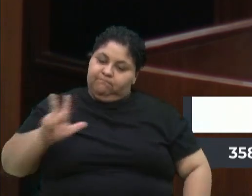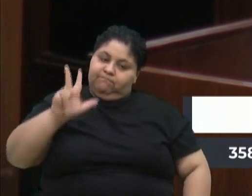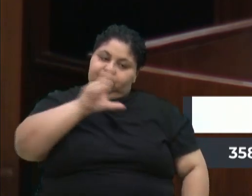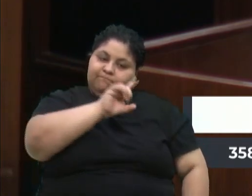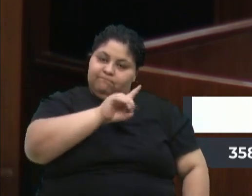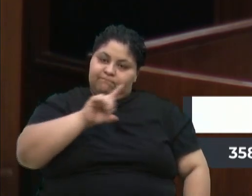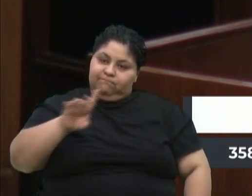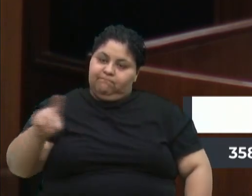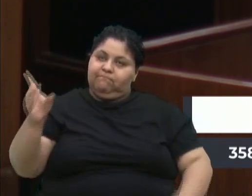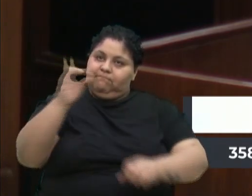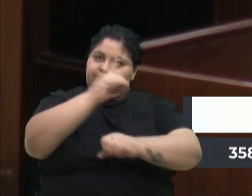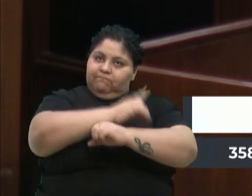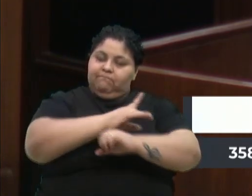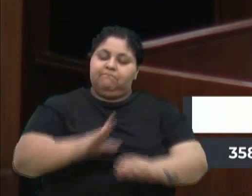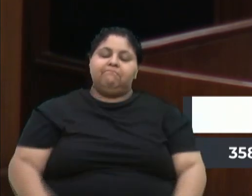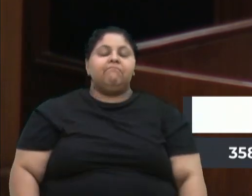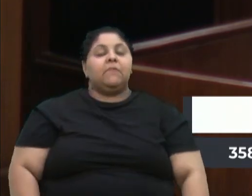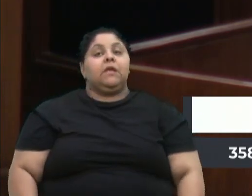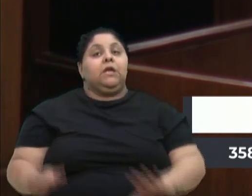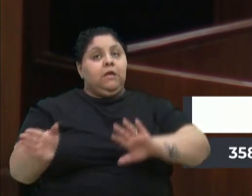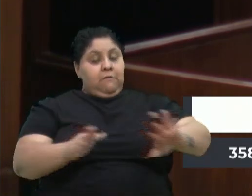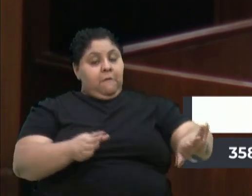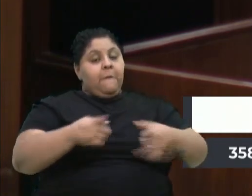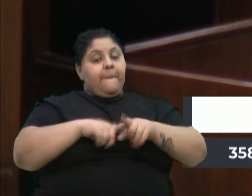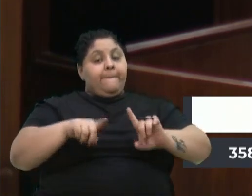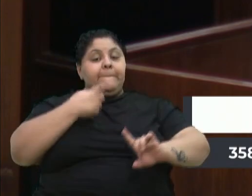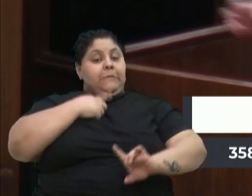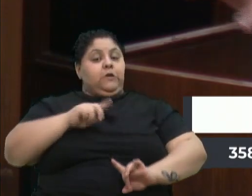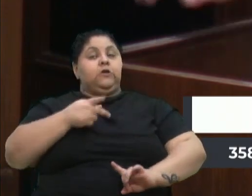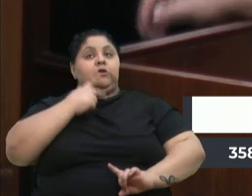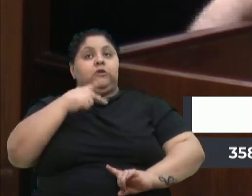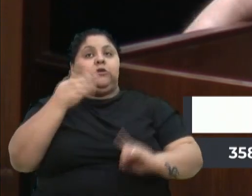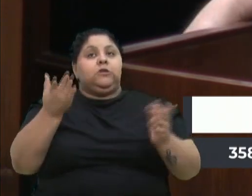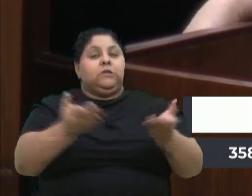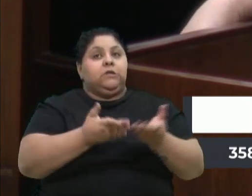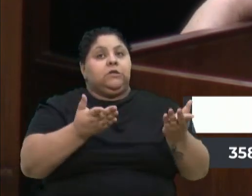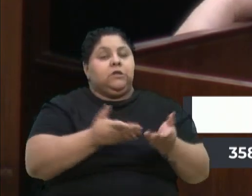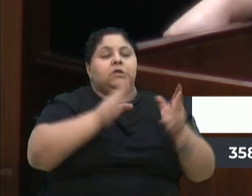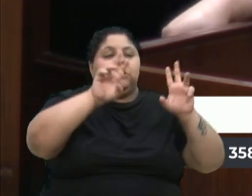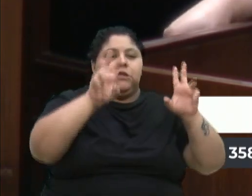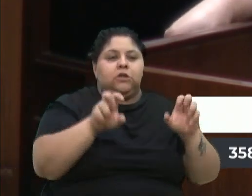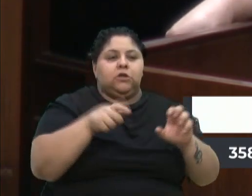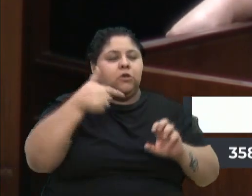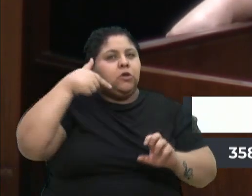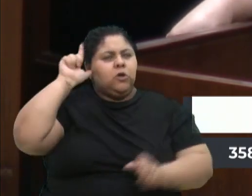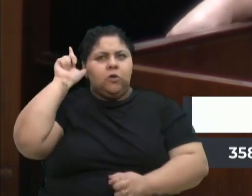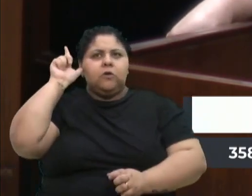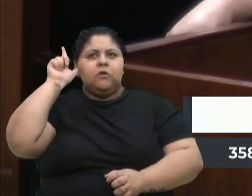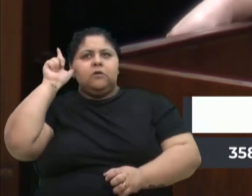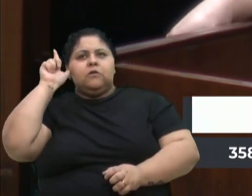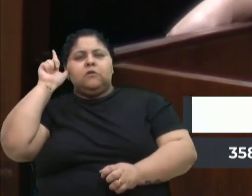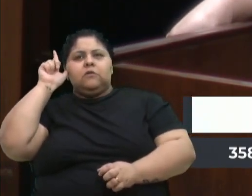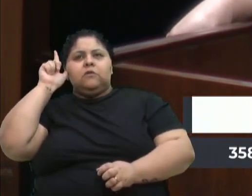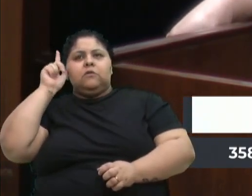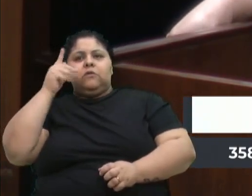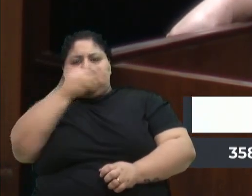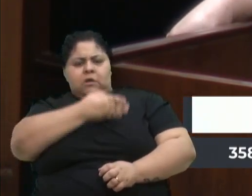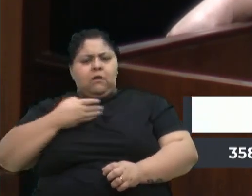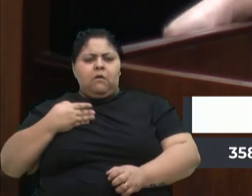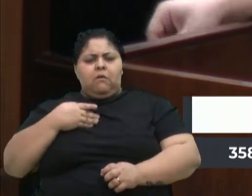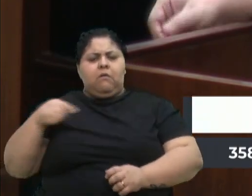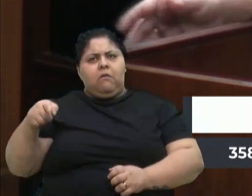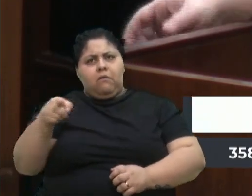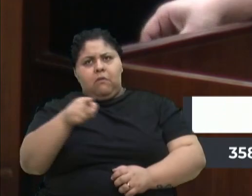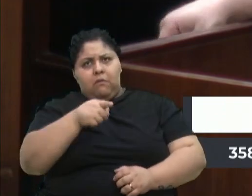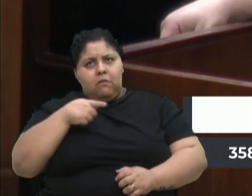dia. Mas eu gostaria de falar hoje mais um pouquinho sobre um tema que ontem veio a público aqui, e